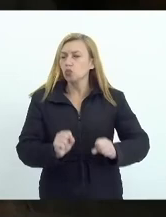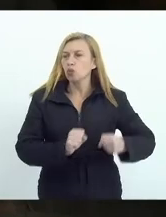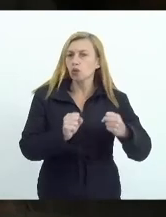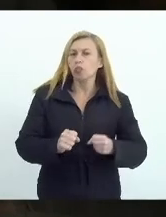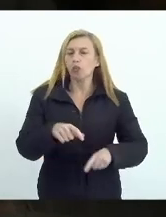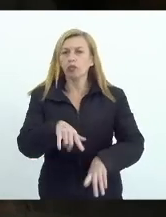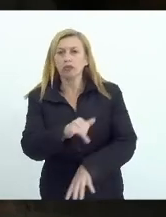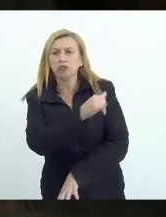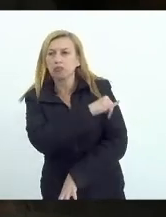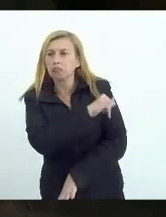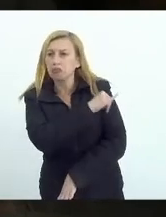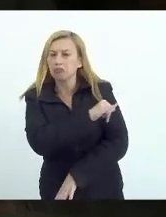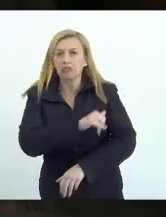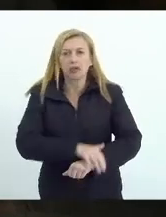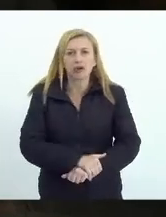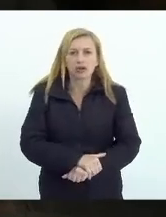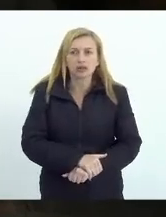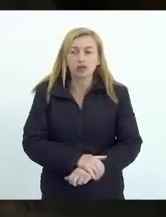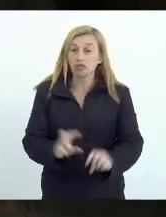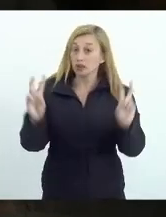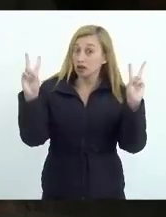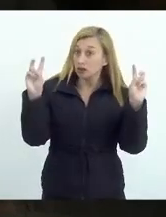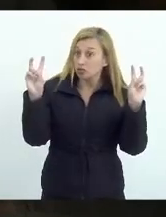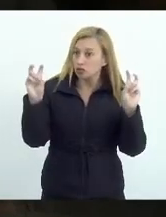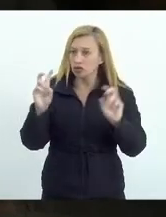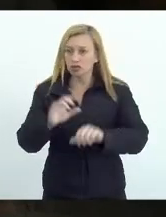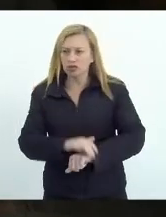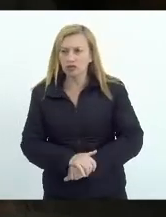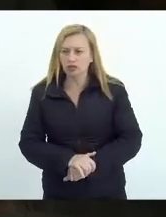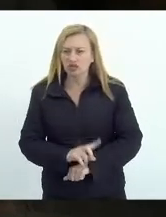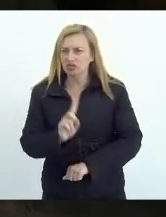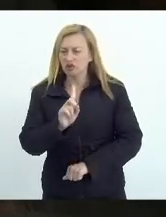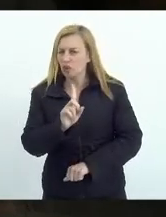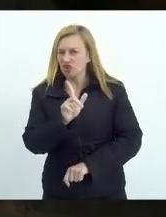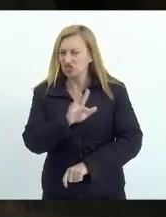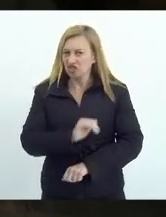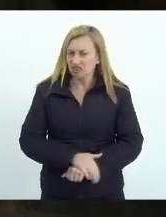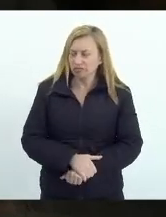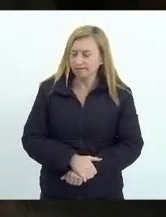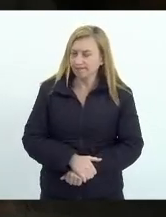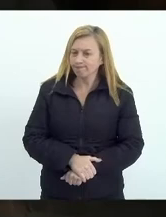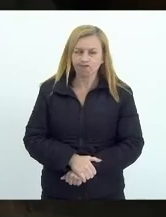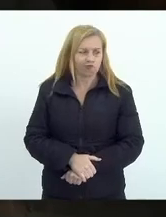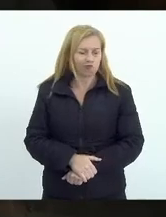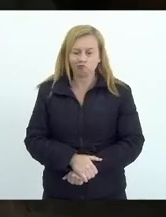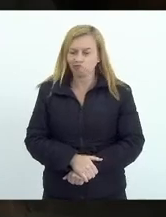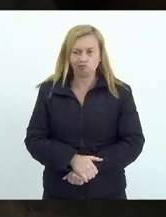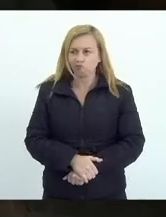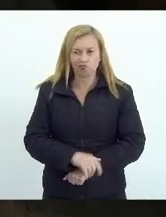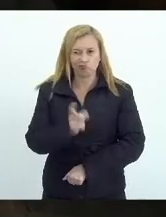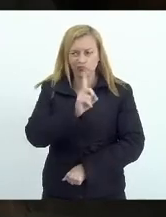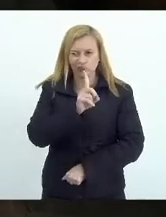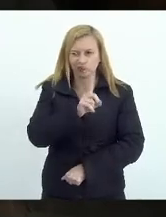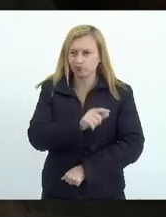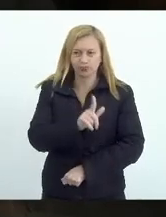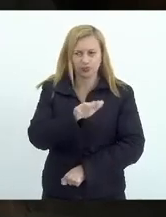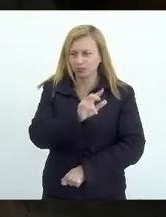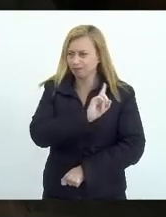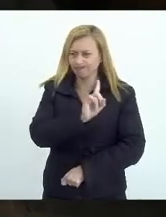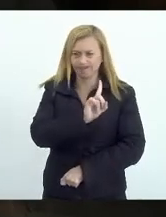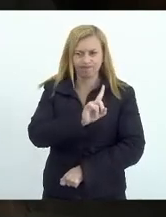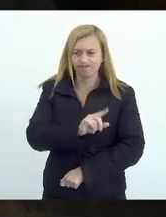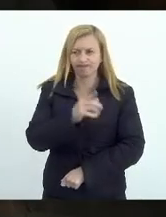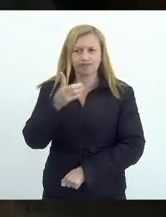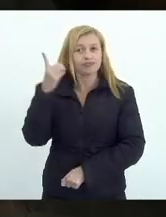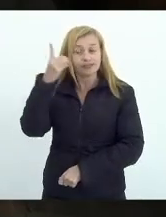de Janeiro, a situação não é muito diferente. Não é muito diferente, deputada Tia